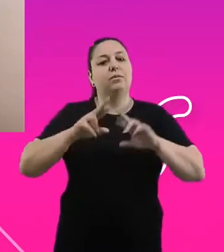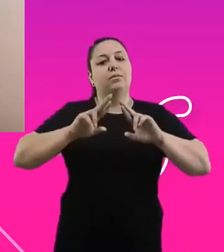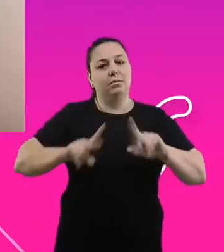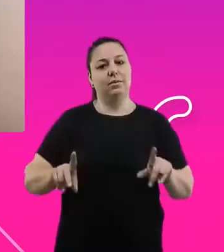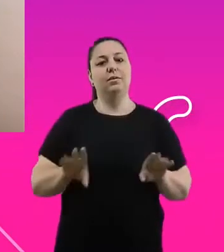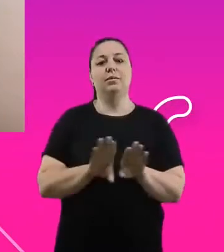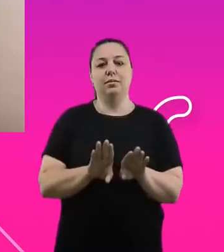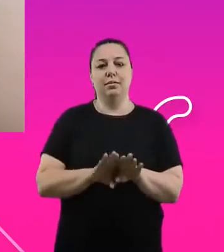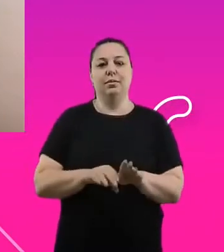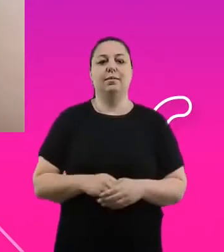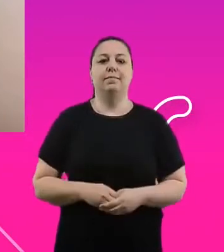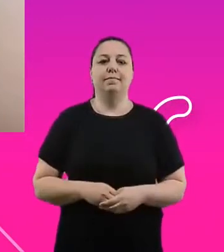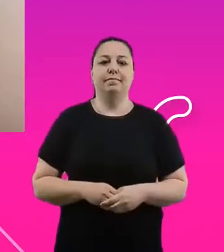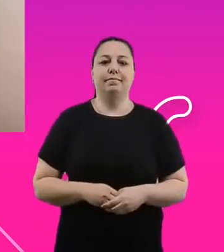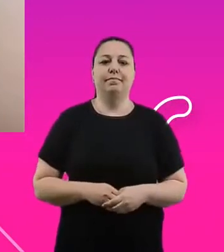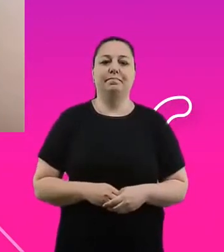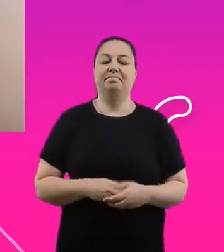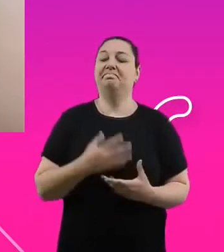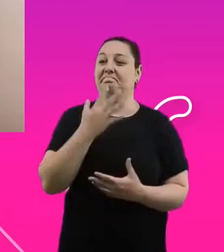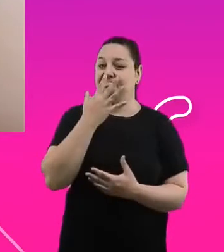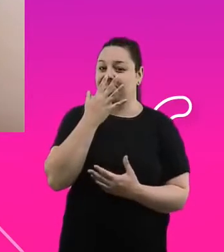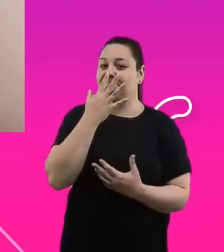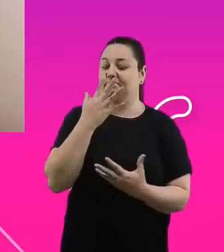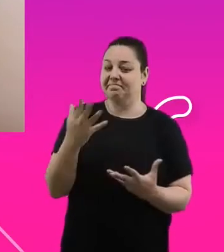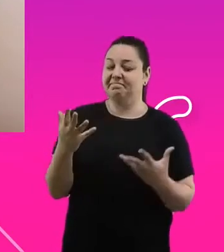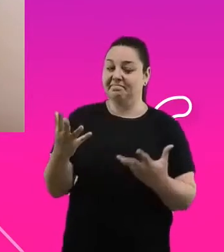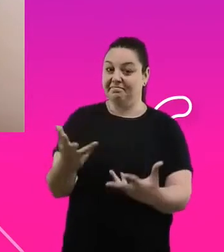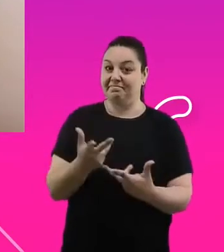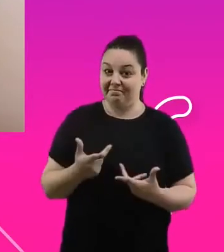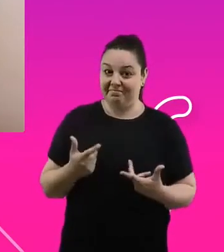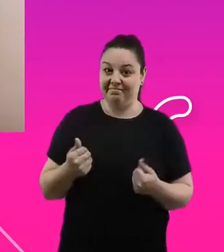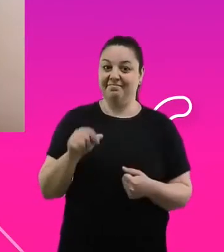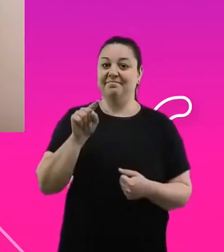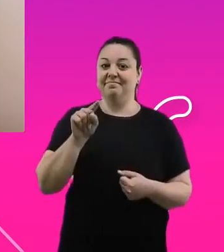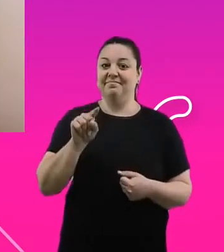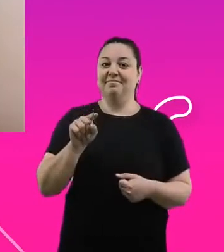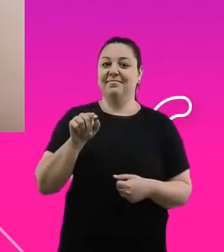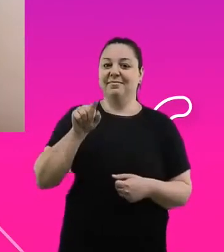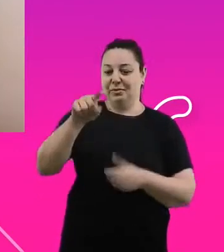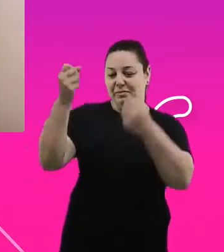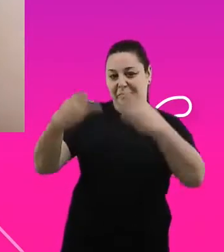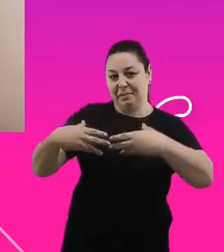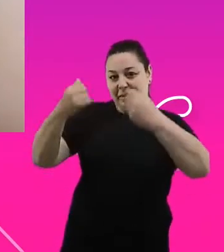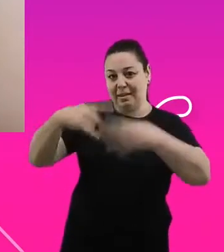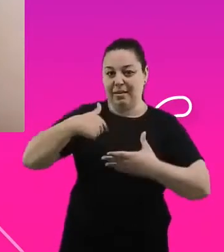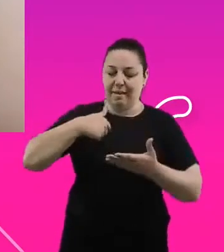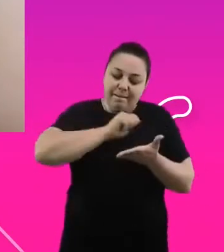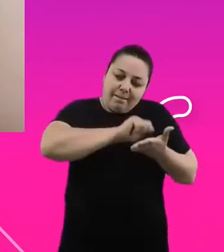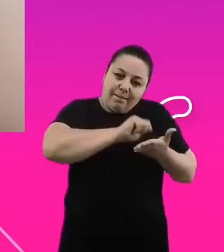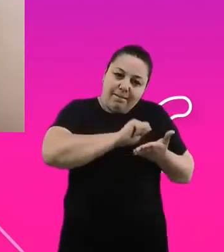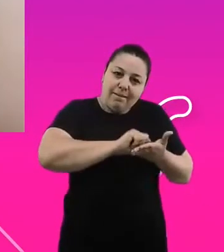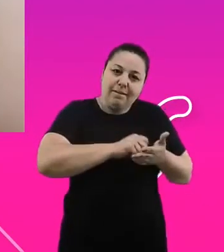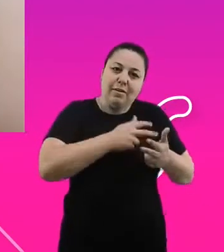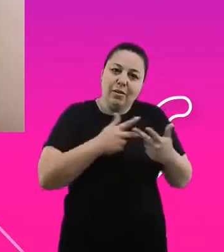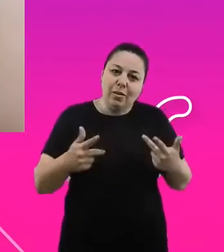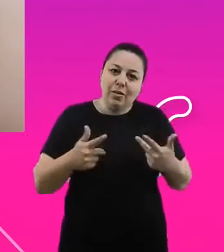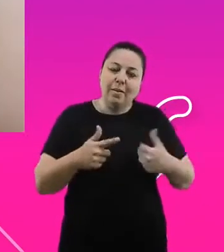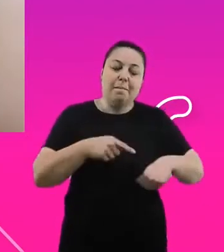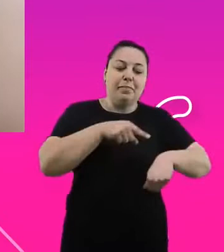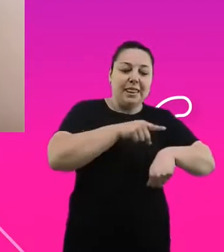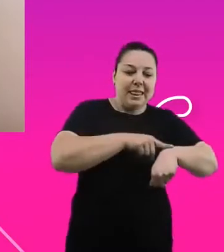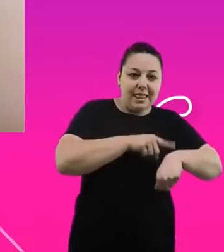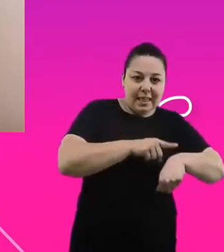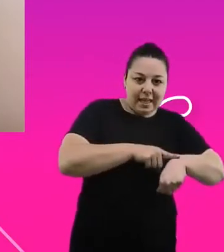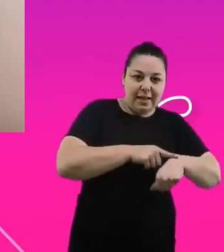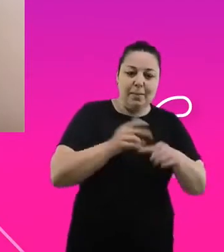Cara, que aula maravilhosa. Inclusive, eu estava rabiscando quando você estava escrevendo. Tempo, processo e erros estúpidos eu vou levar para a minha